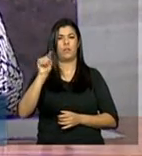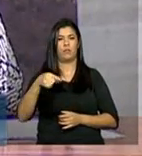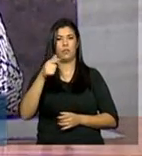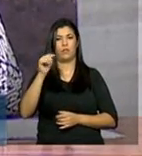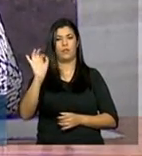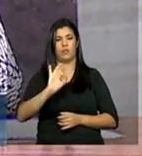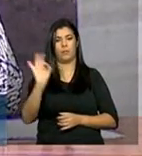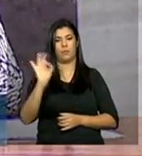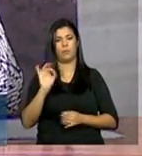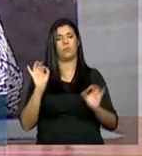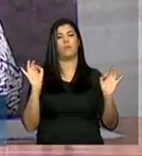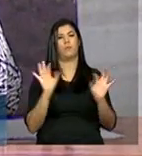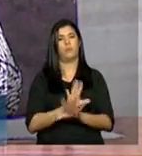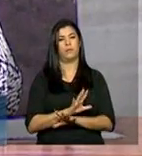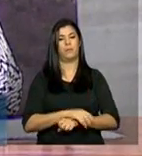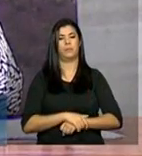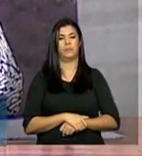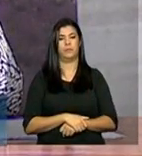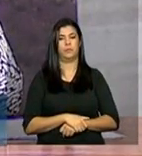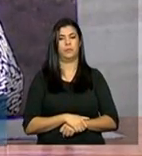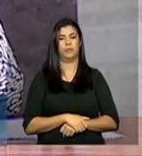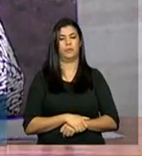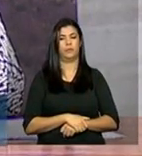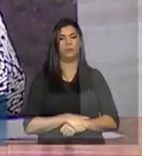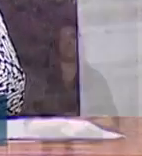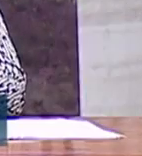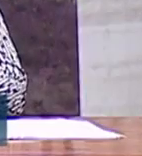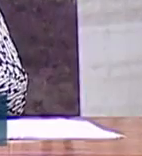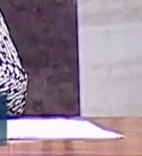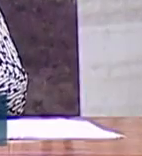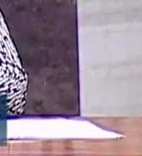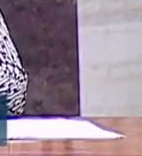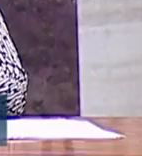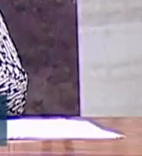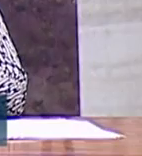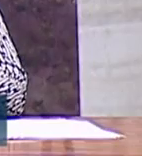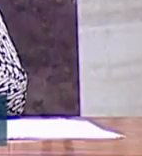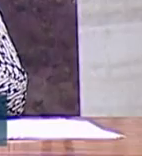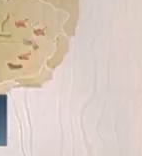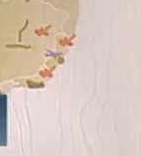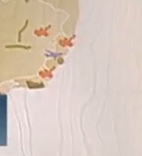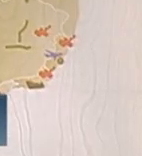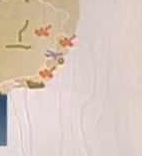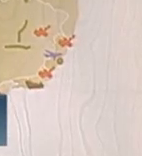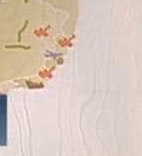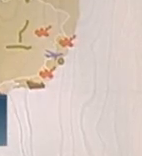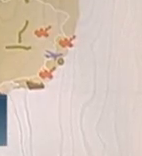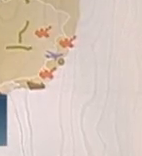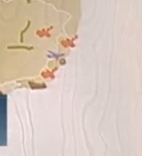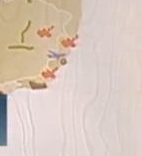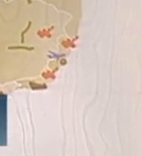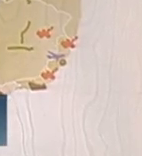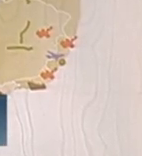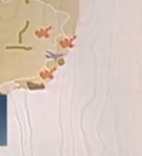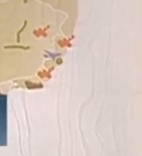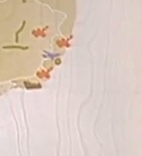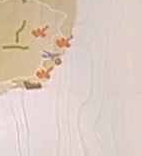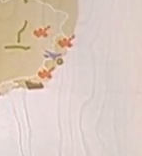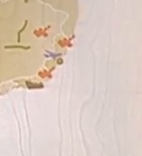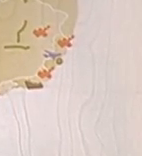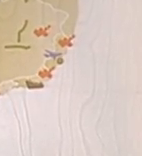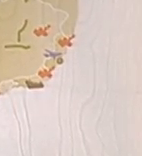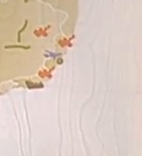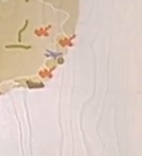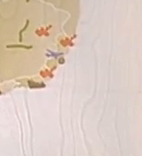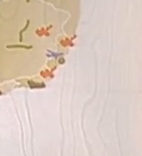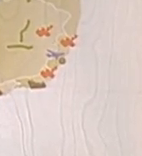99,7% do que estava previsto concluir. Entrando nos eixos propriamente ditos, no eixo de transportes, aí